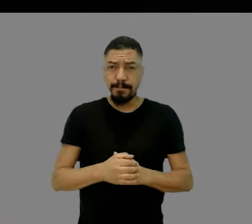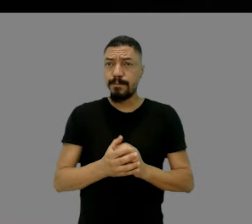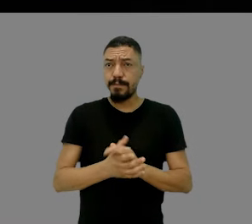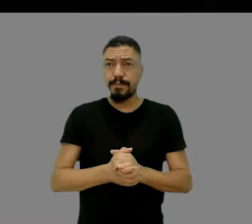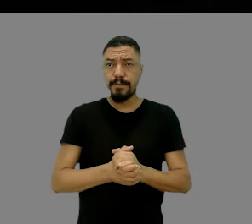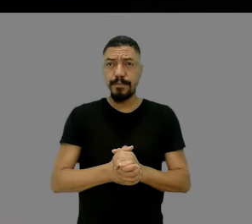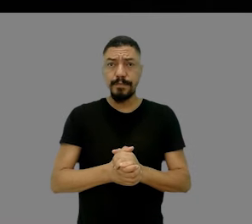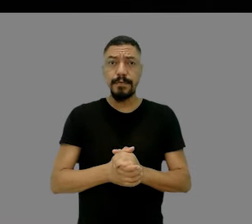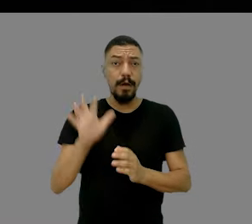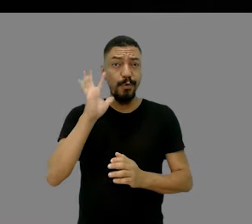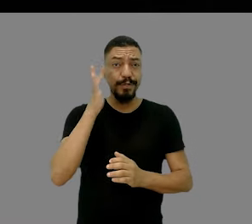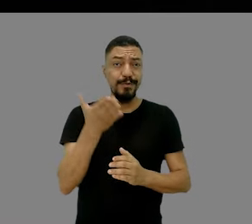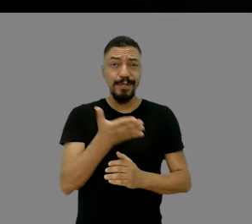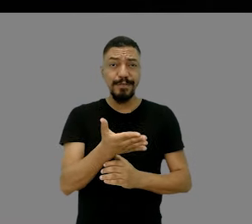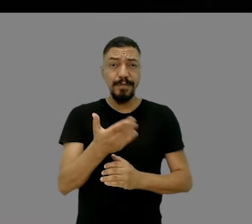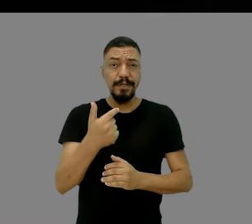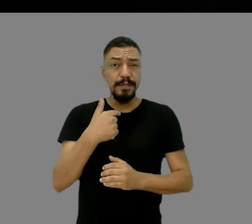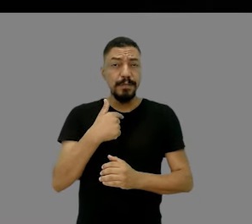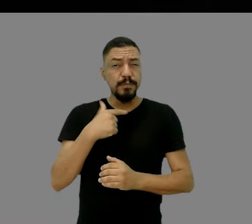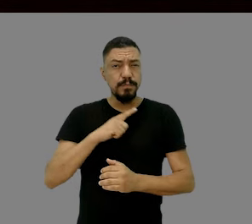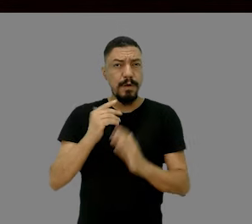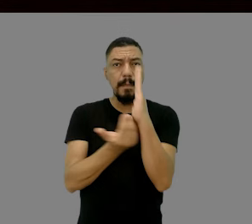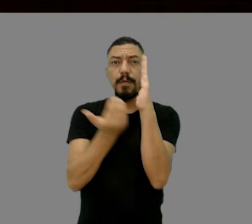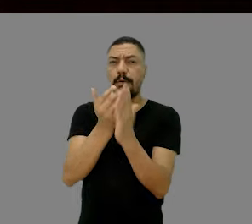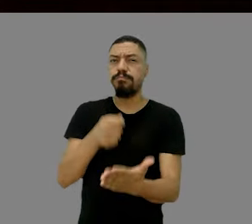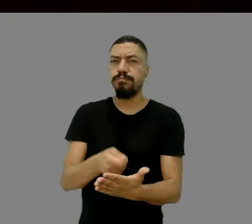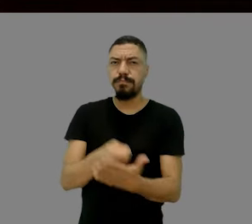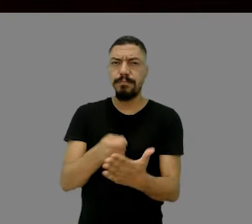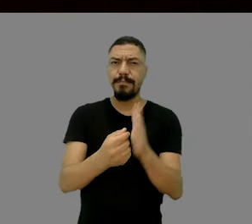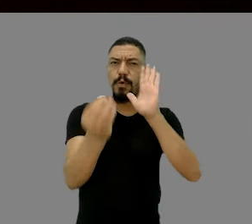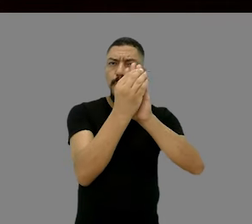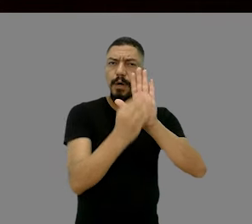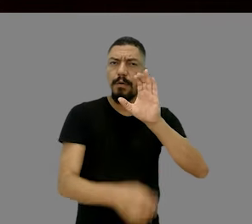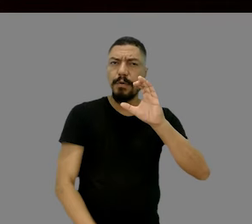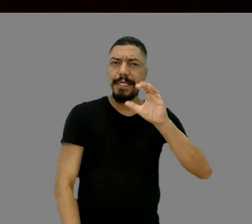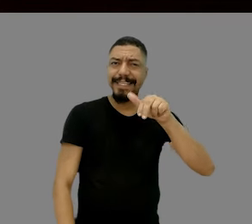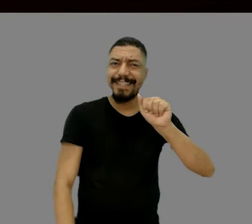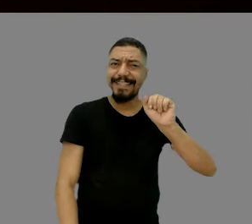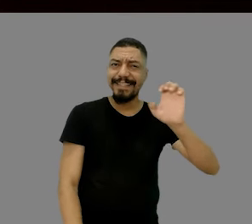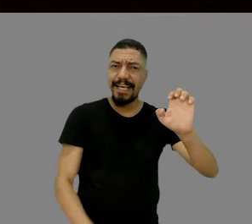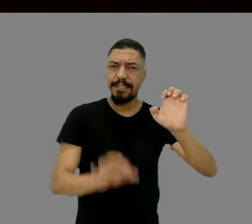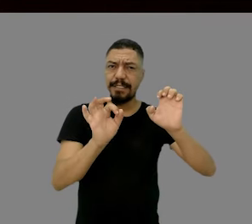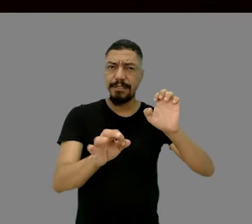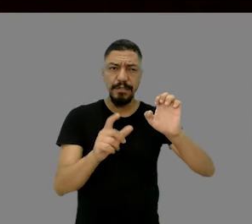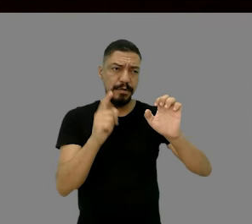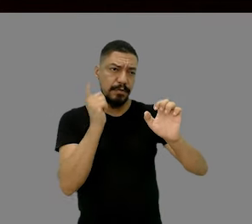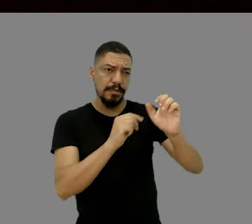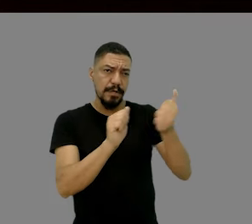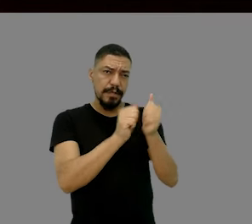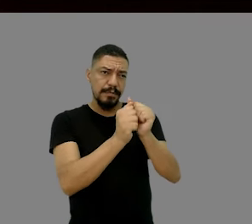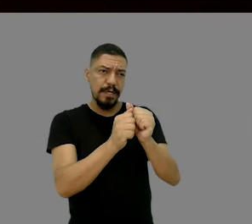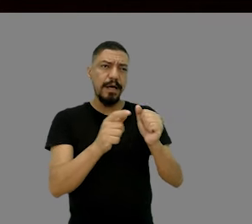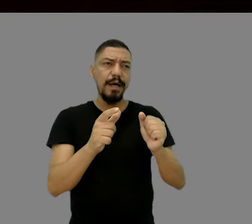tipo, o outro amigo meu que trabalhou, ele colocou um de filmador independente, né? E, tipo, e foi. Mas uma outra pergunta é,